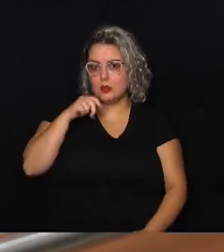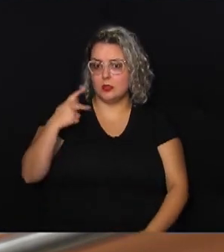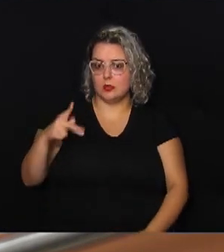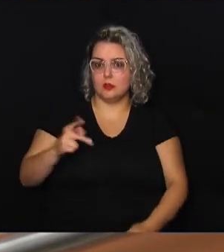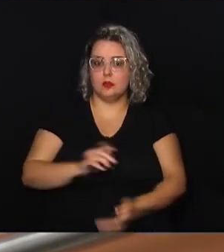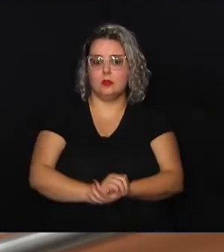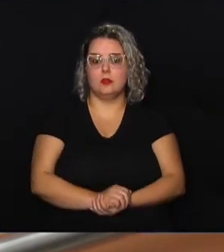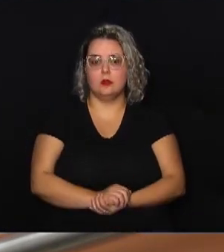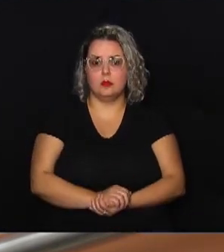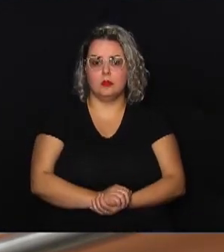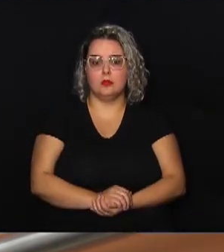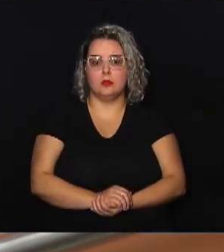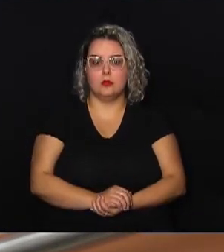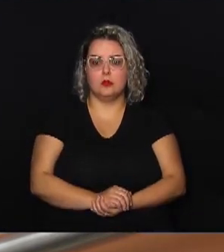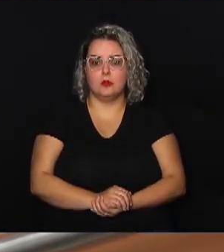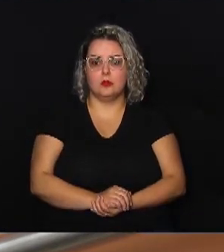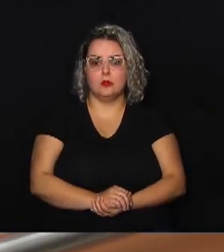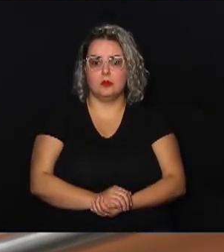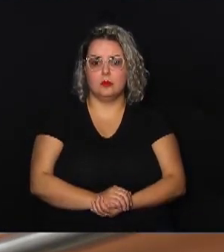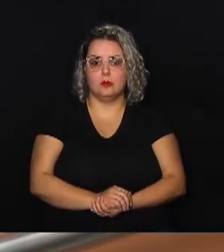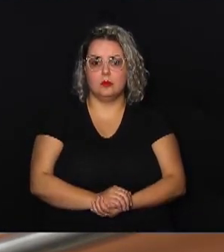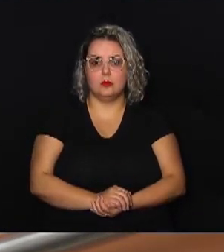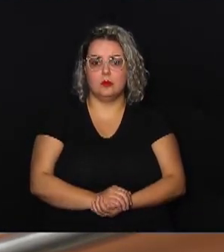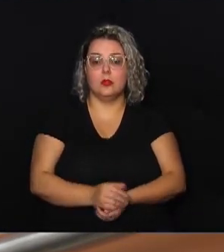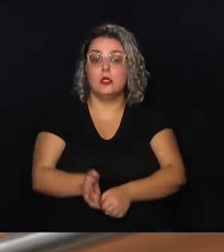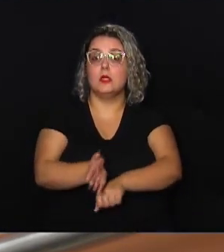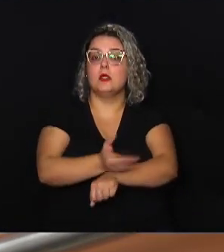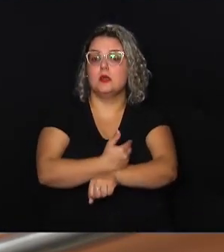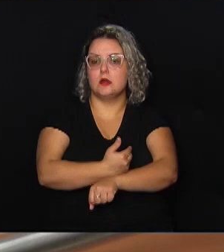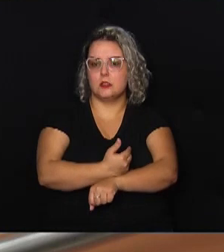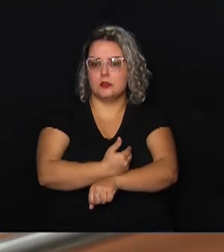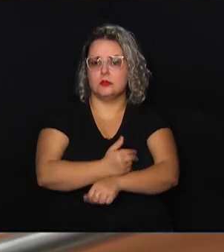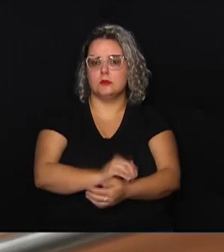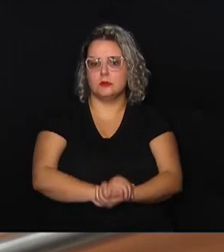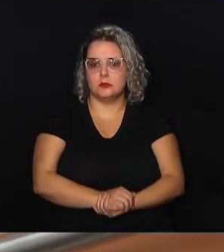deve ter sido realizado bem antes